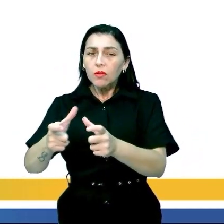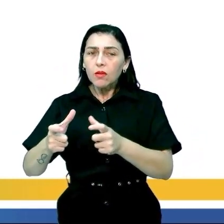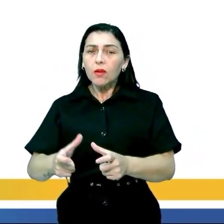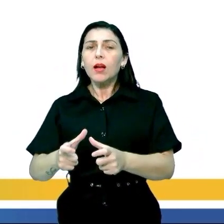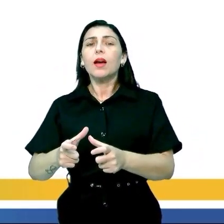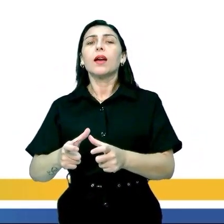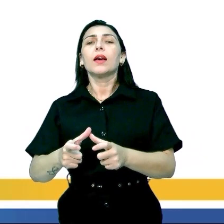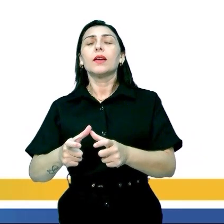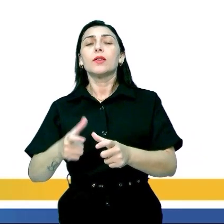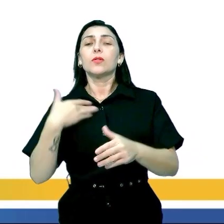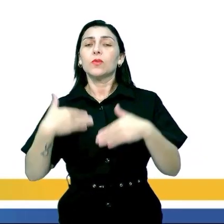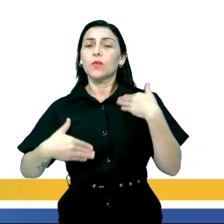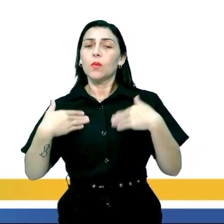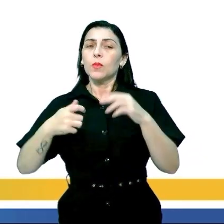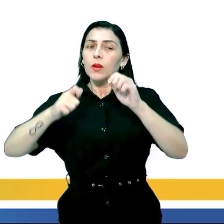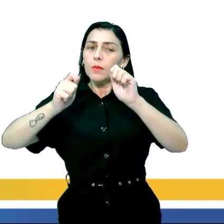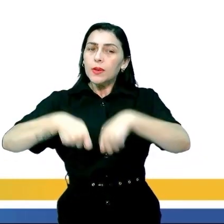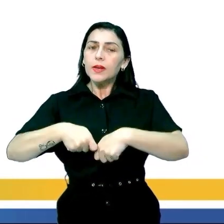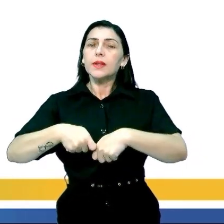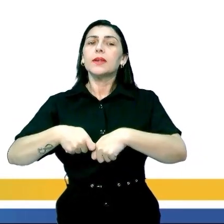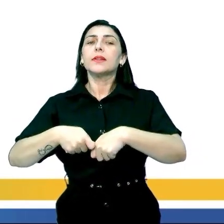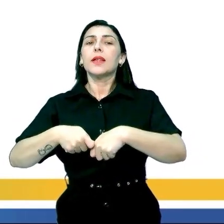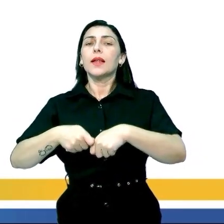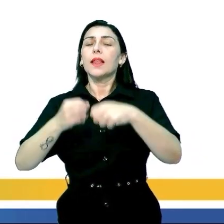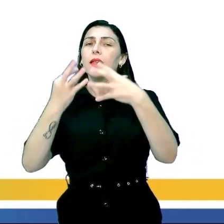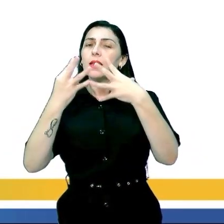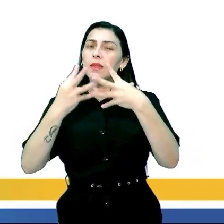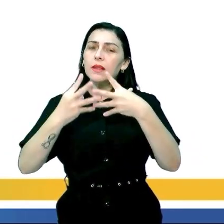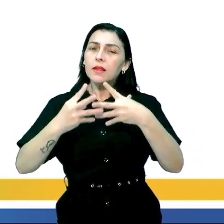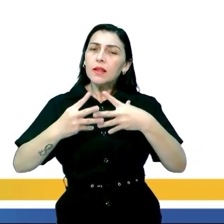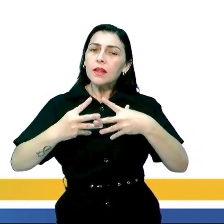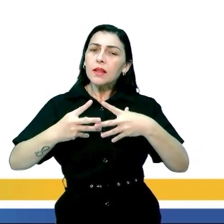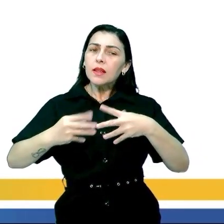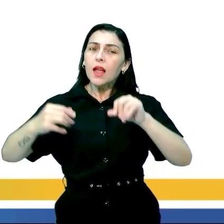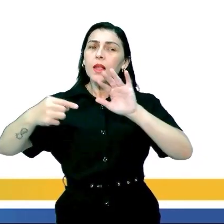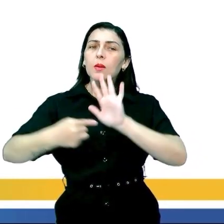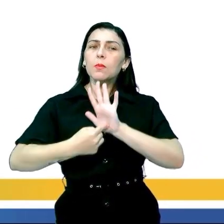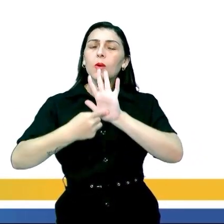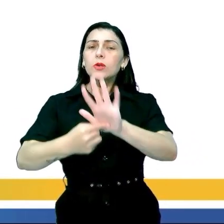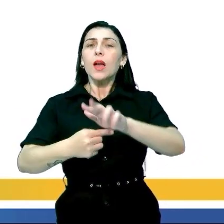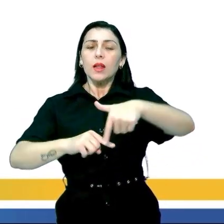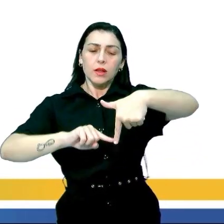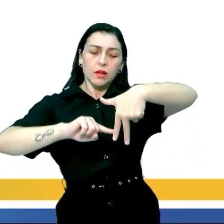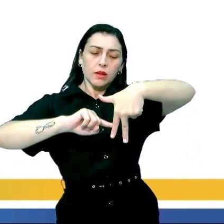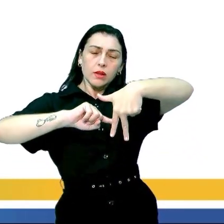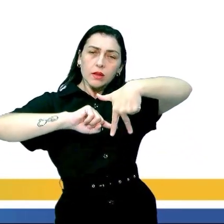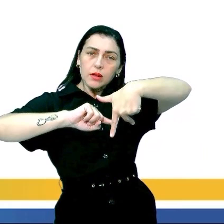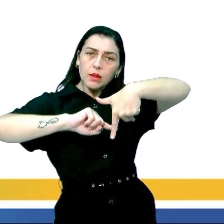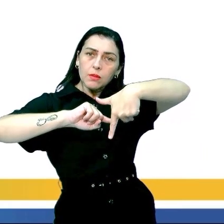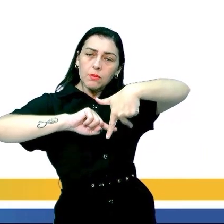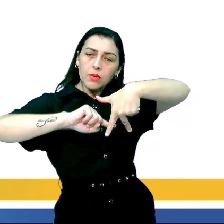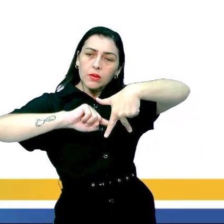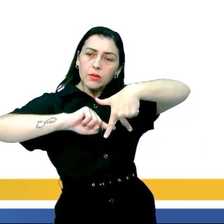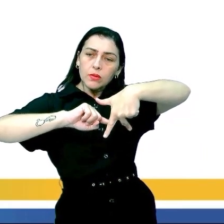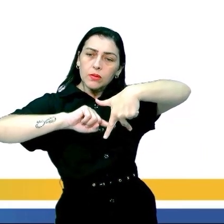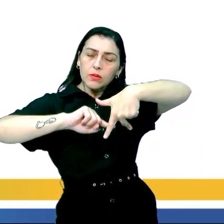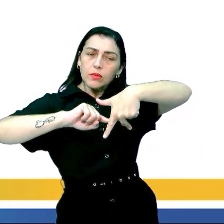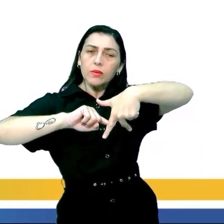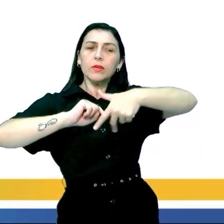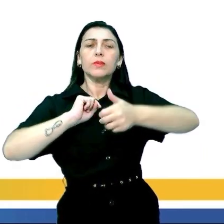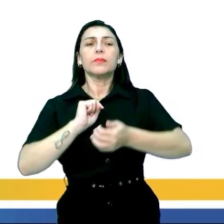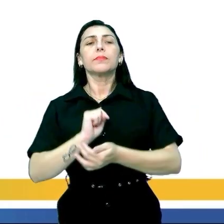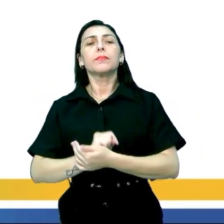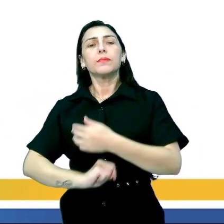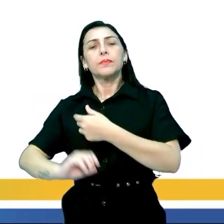entre os diversos pontos, existindo regiões com menor capacidade de discriminação e sensibilidade, como